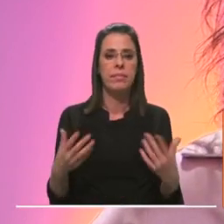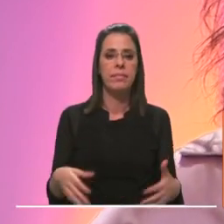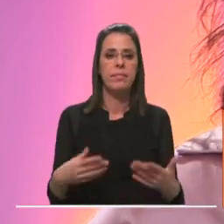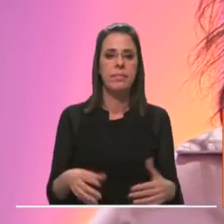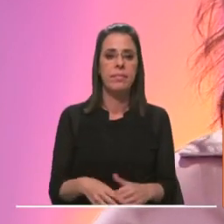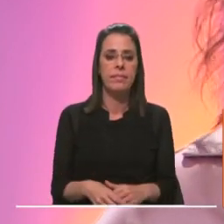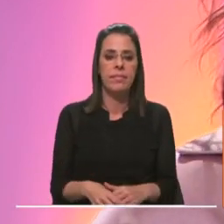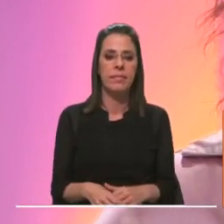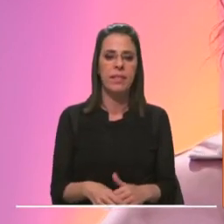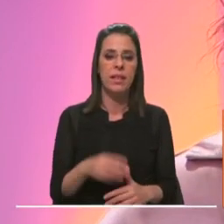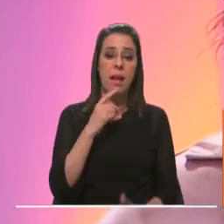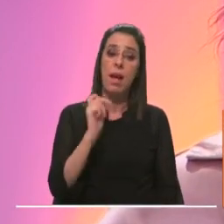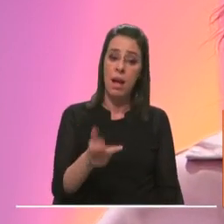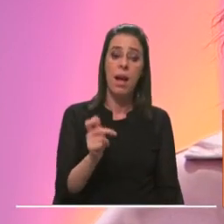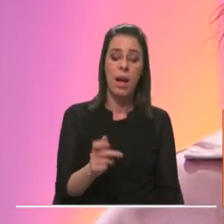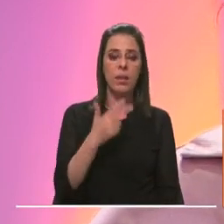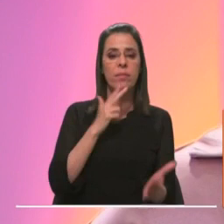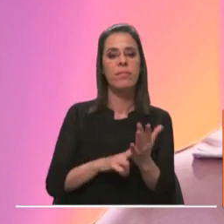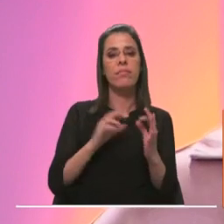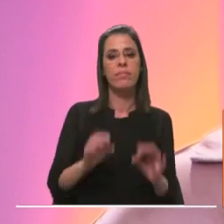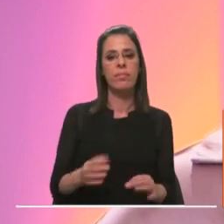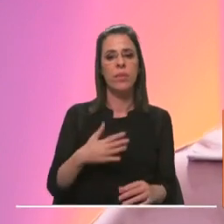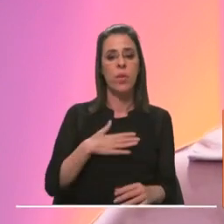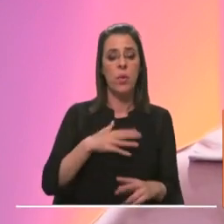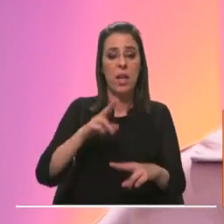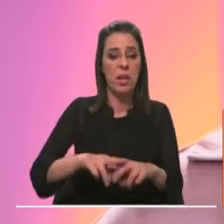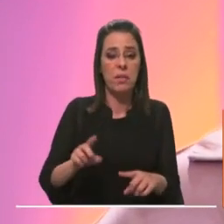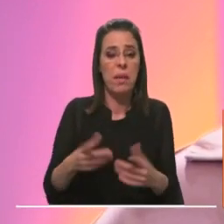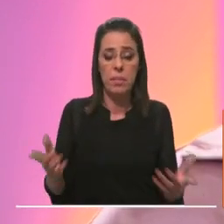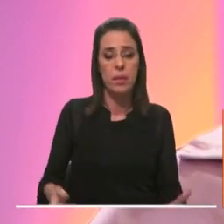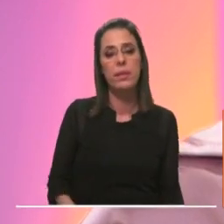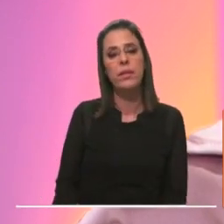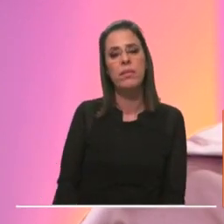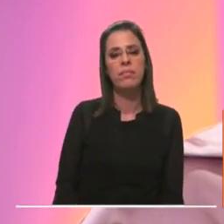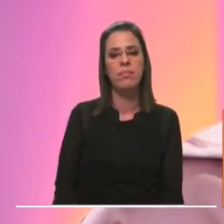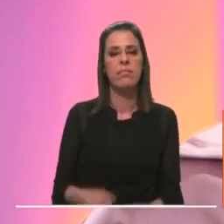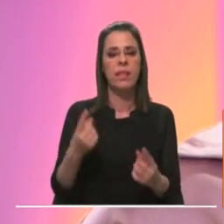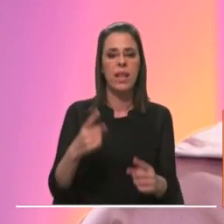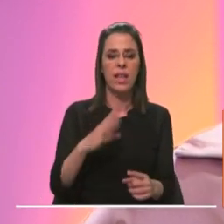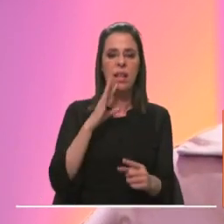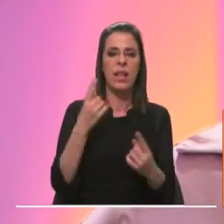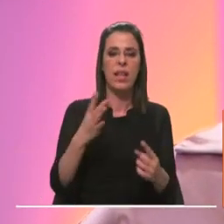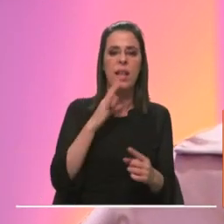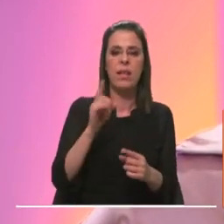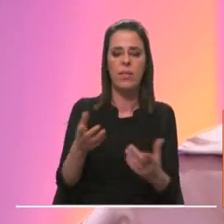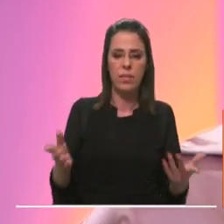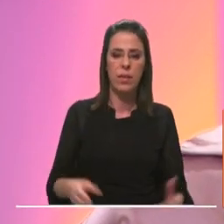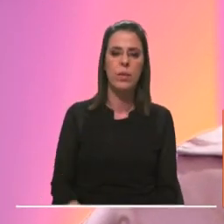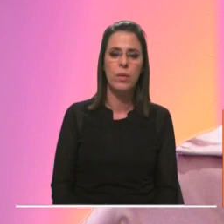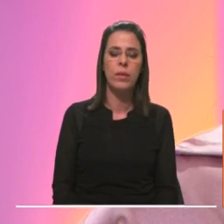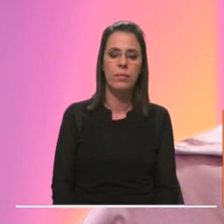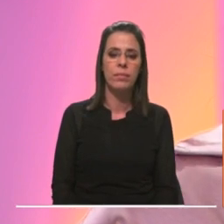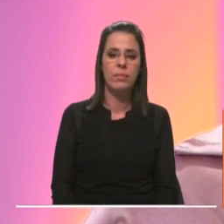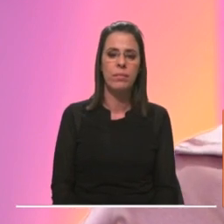porque ao longo destes anos, honestamente, também já não quero que ele vá preso. Ele também tem filhos.